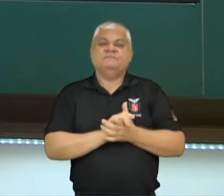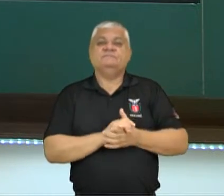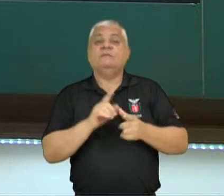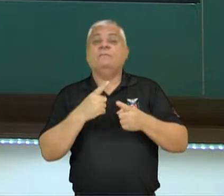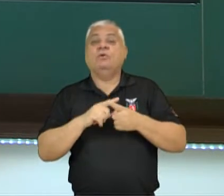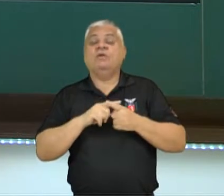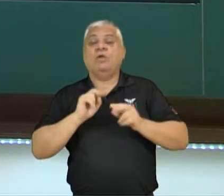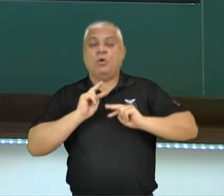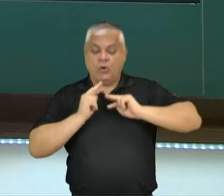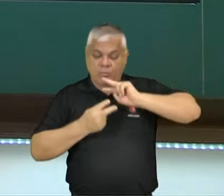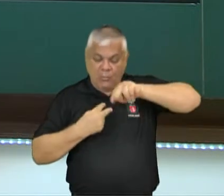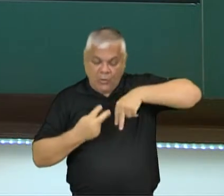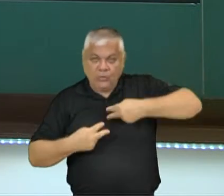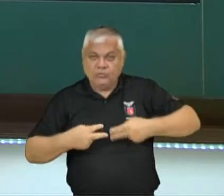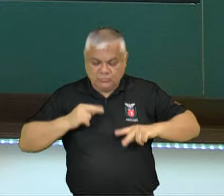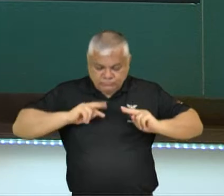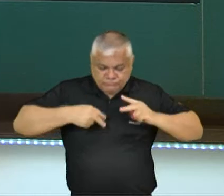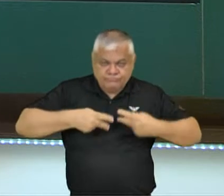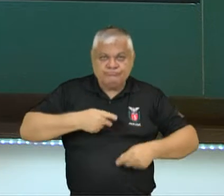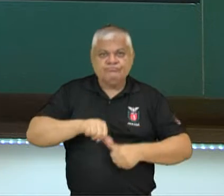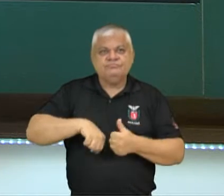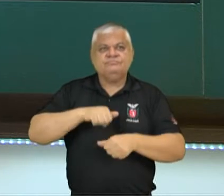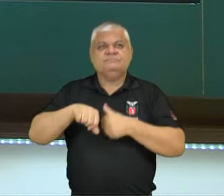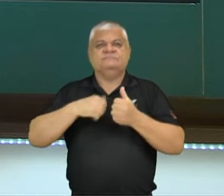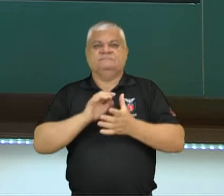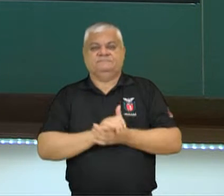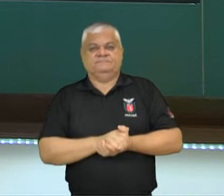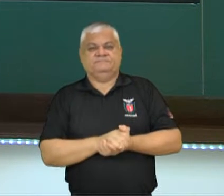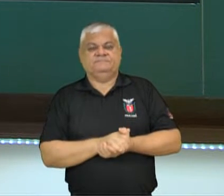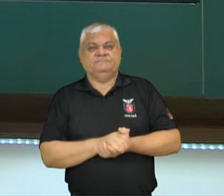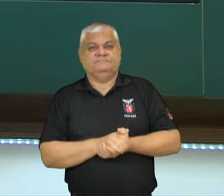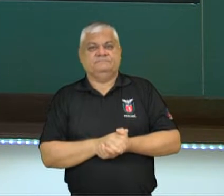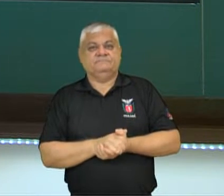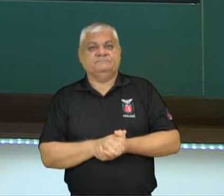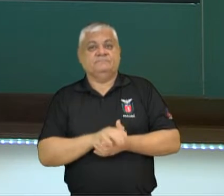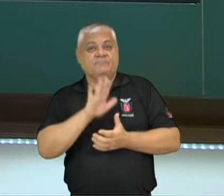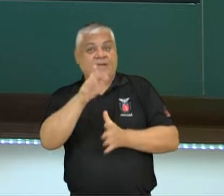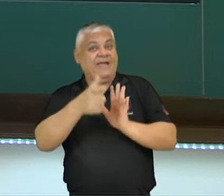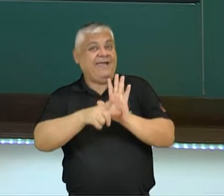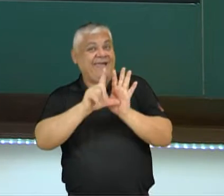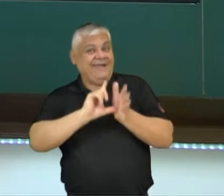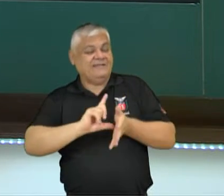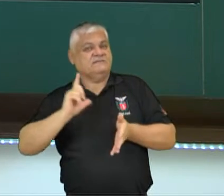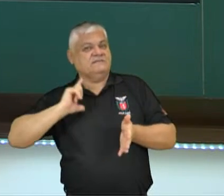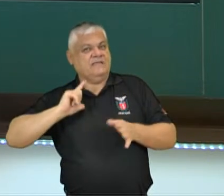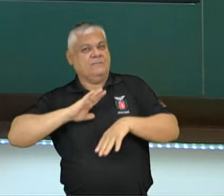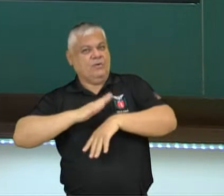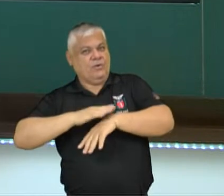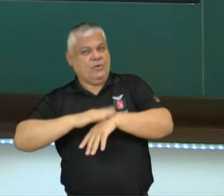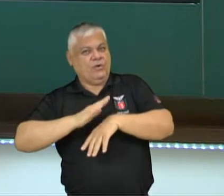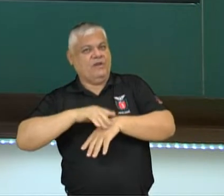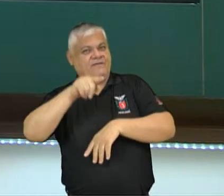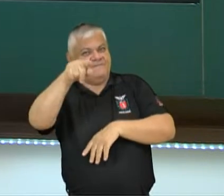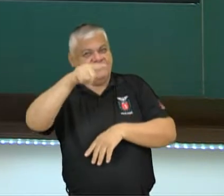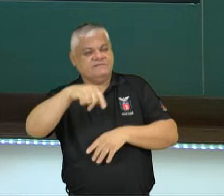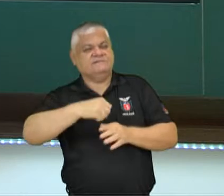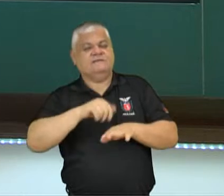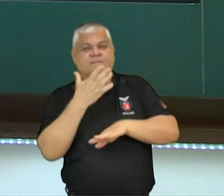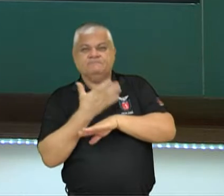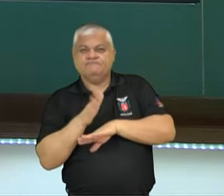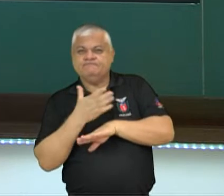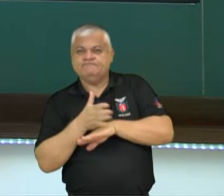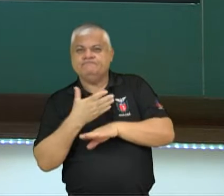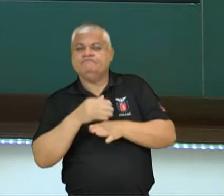questões hormonais. Antes da gente continuar, temos aqui momento de você praticar.